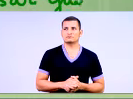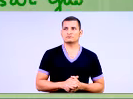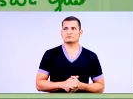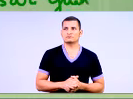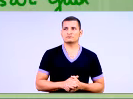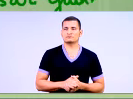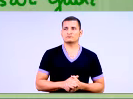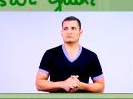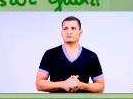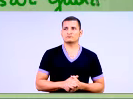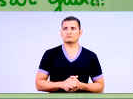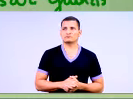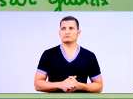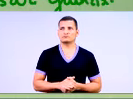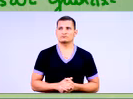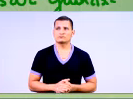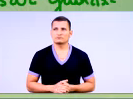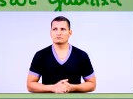guarda-chuva.